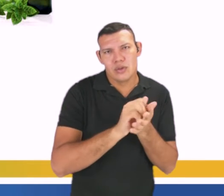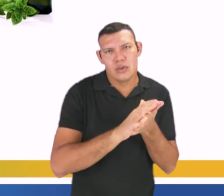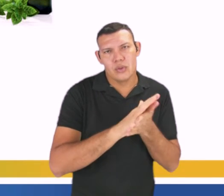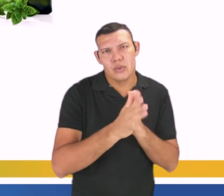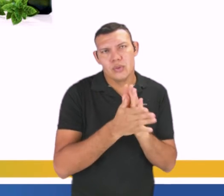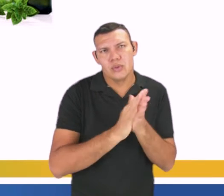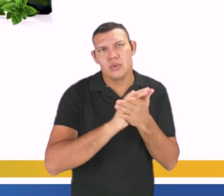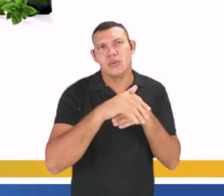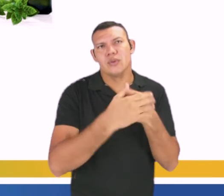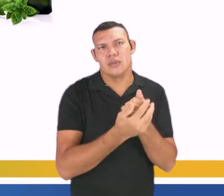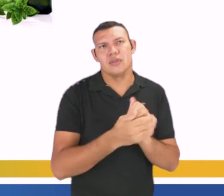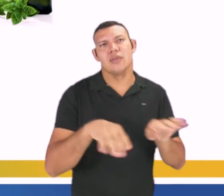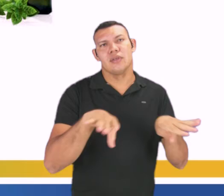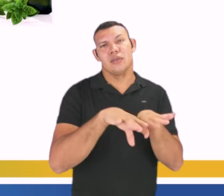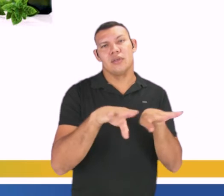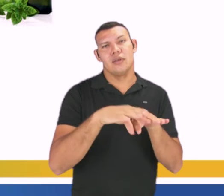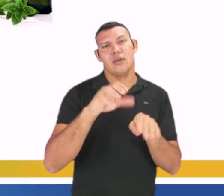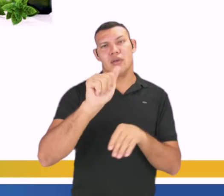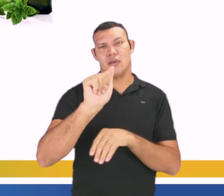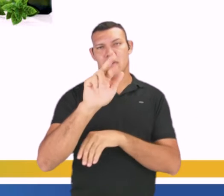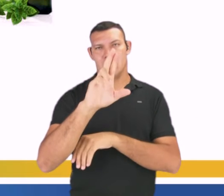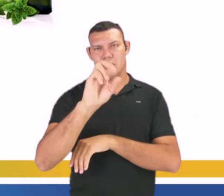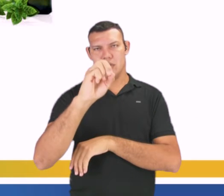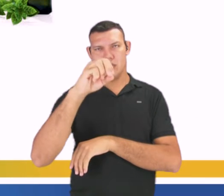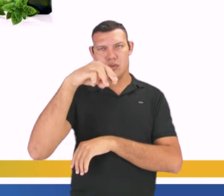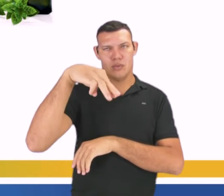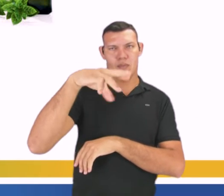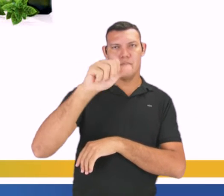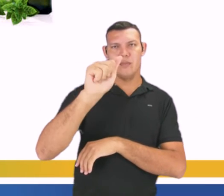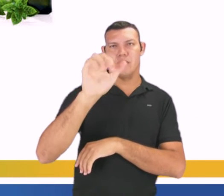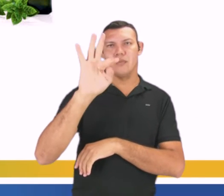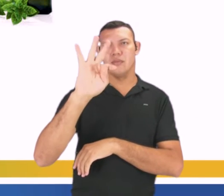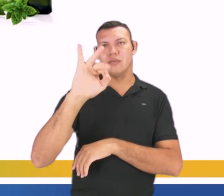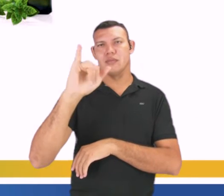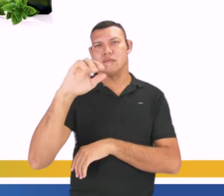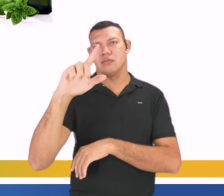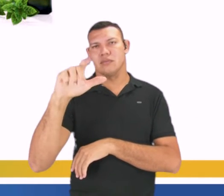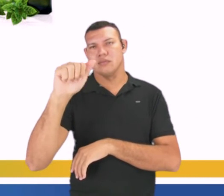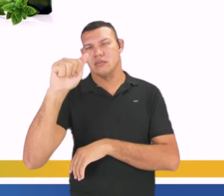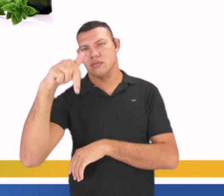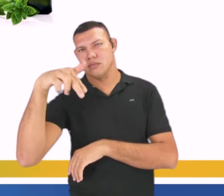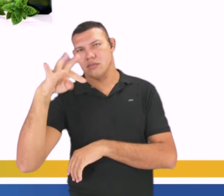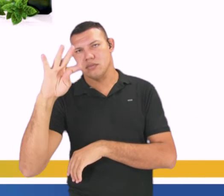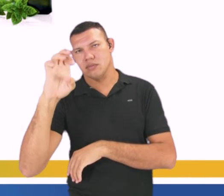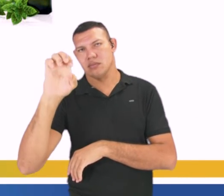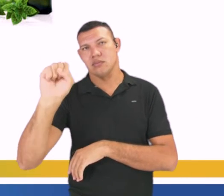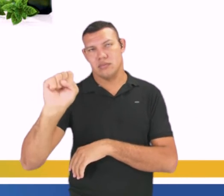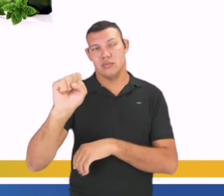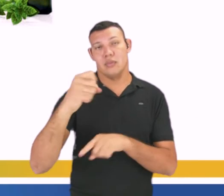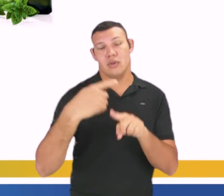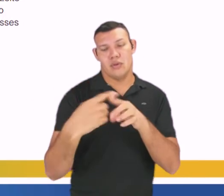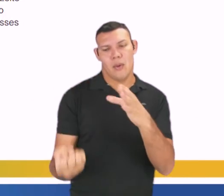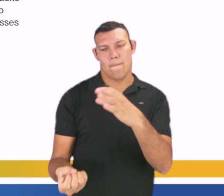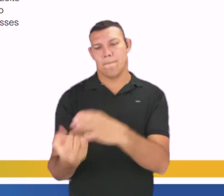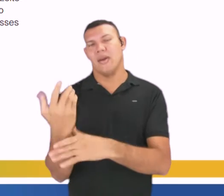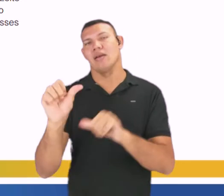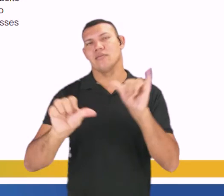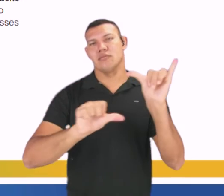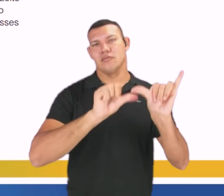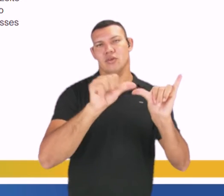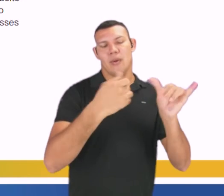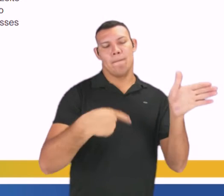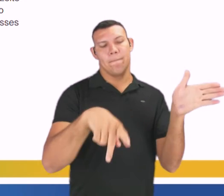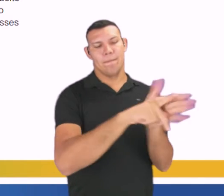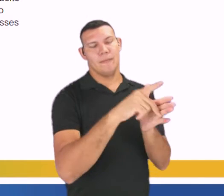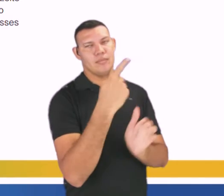dos aromatizantes também que são utilizados, que são produzidos através dessas reações.